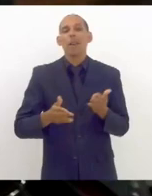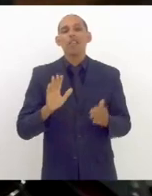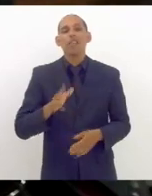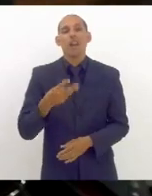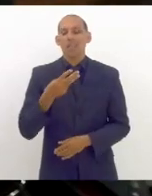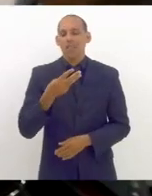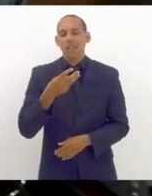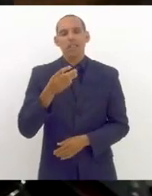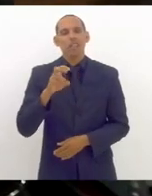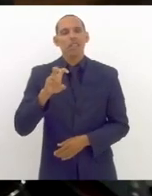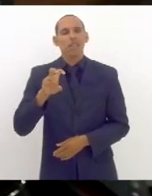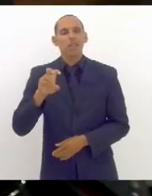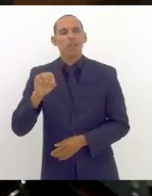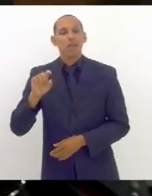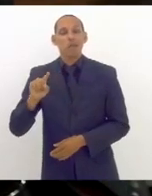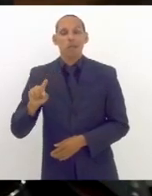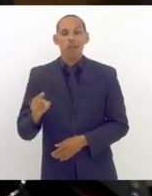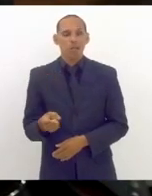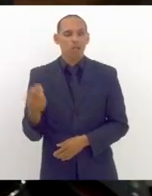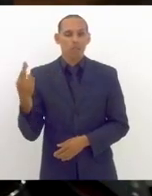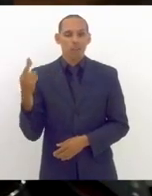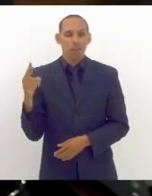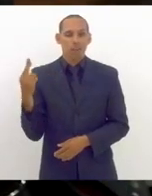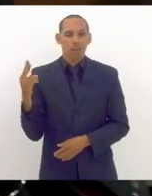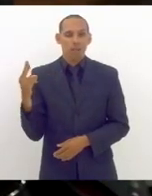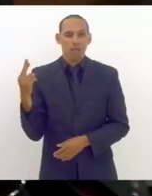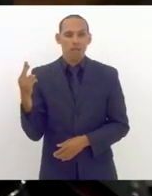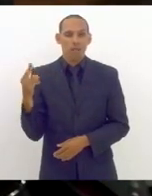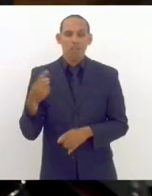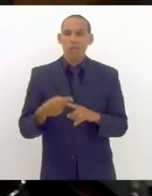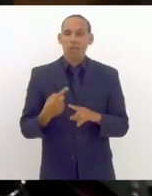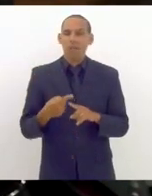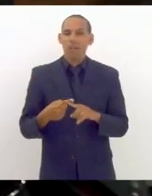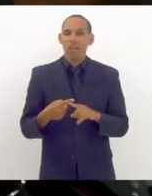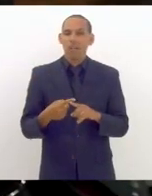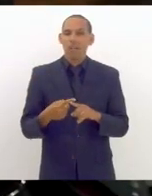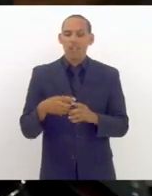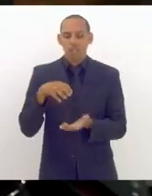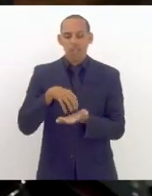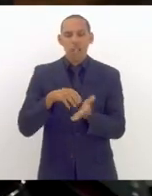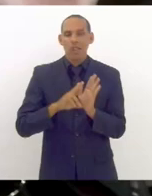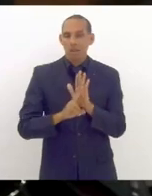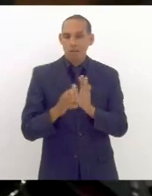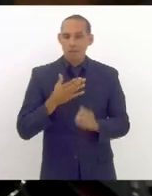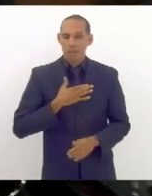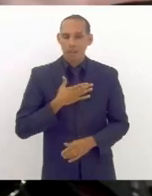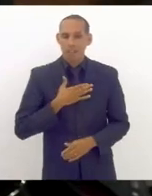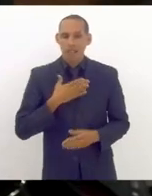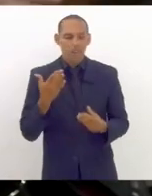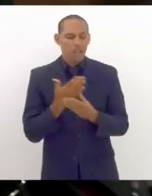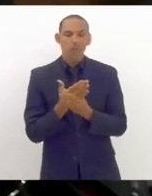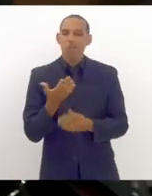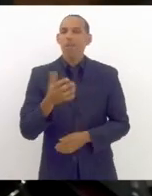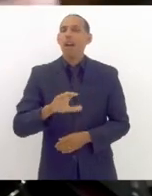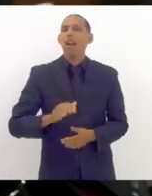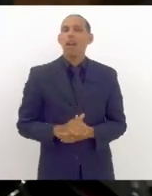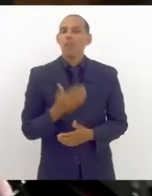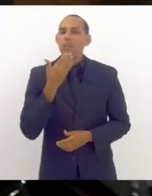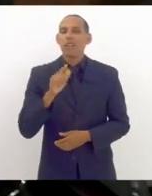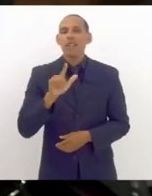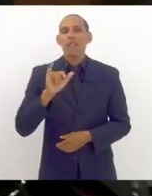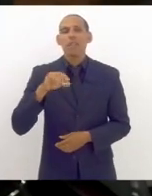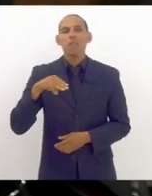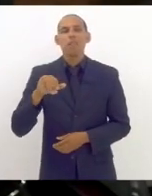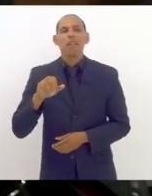ano 300 350 milhões de reais porque a entidade que representa não quero entrar com uma ação pedindo uma liminar vamos